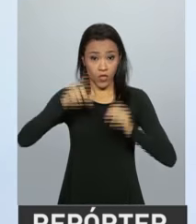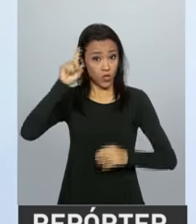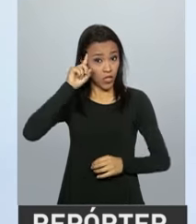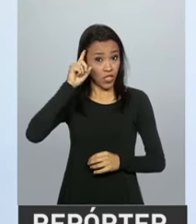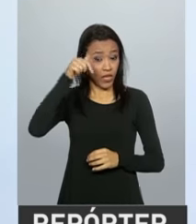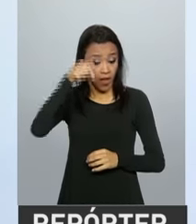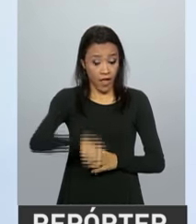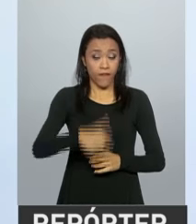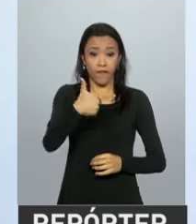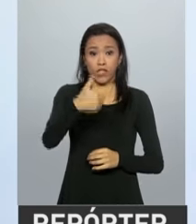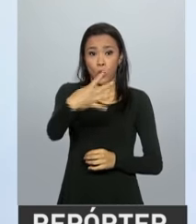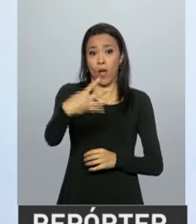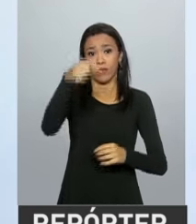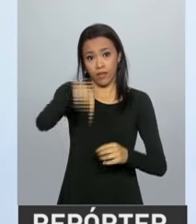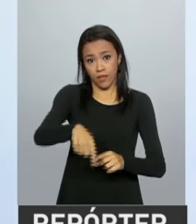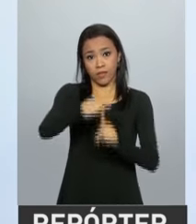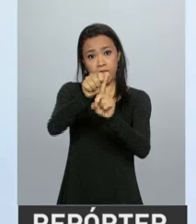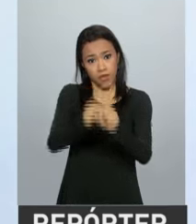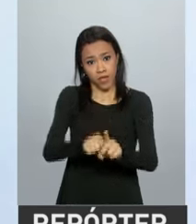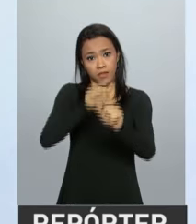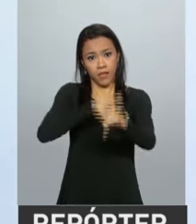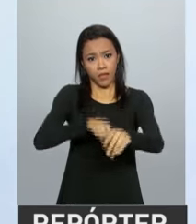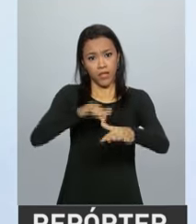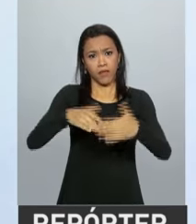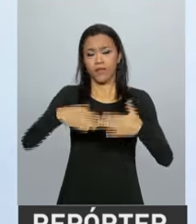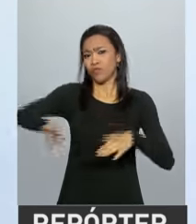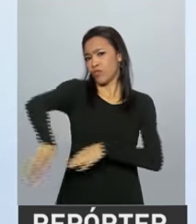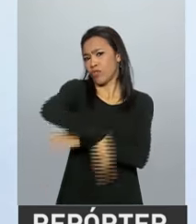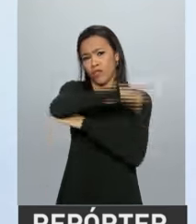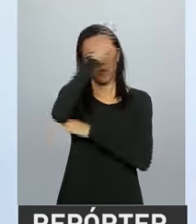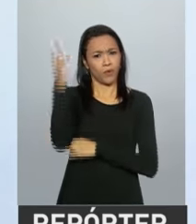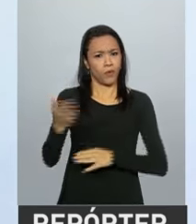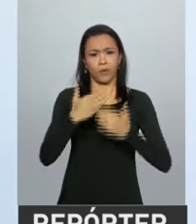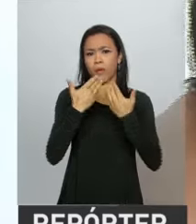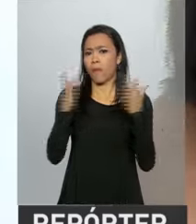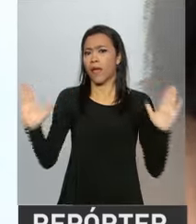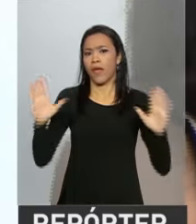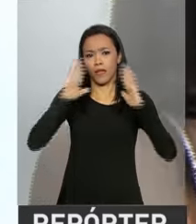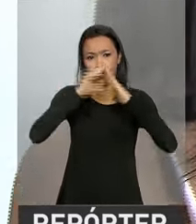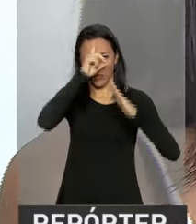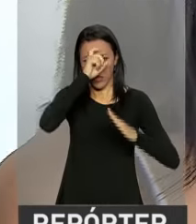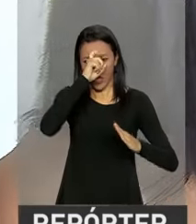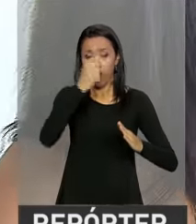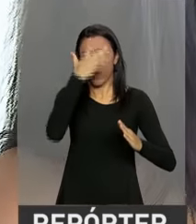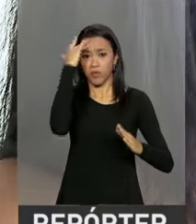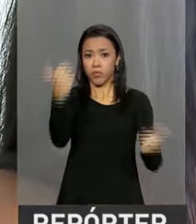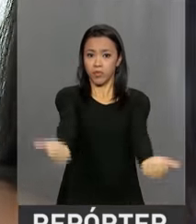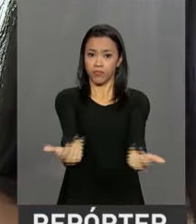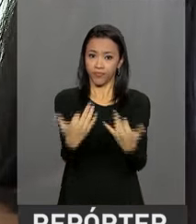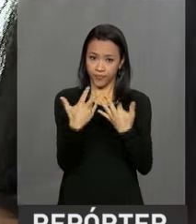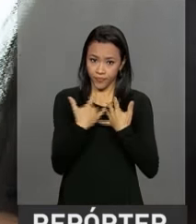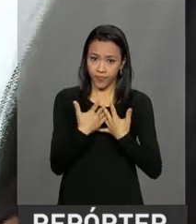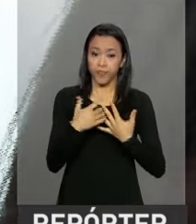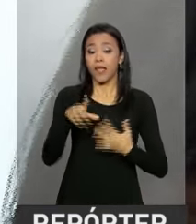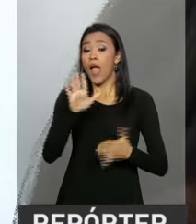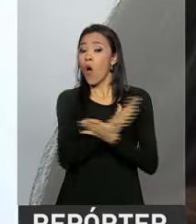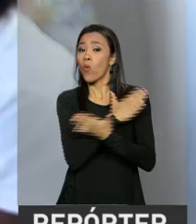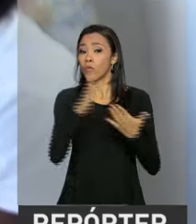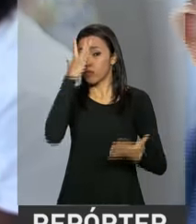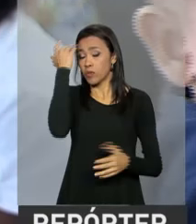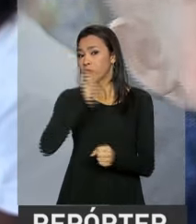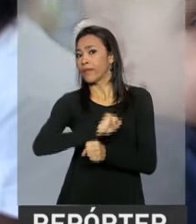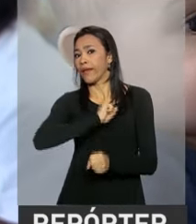24 desse mês, quando os postos estarão abertos durante todo o dia para atender a população. Mas tem muita gente que não espera as campanhas para se